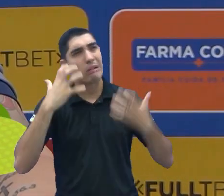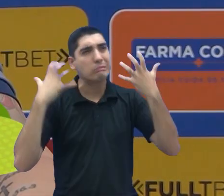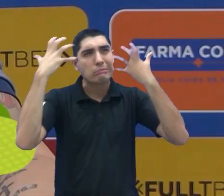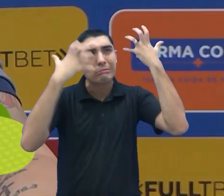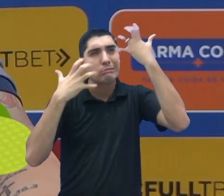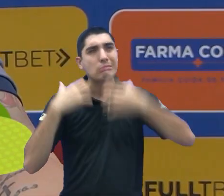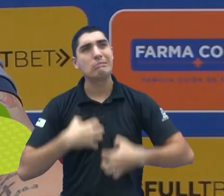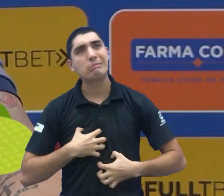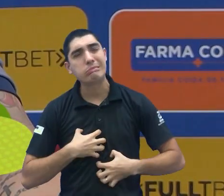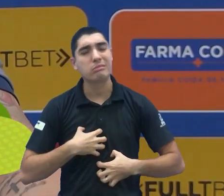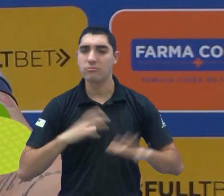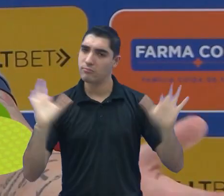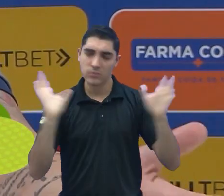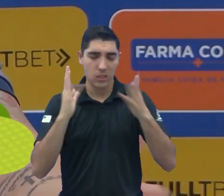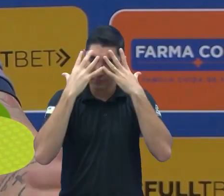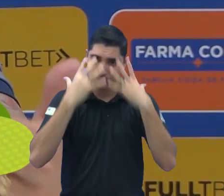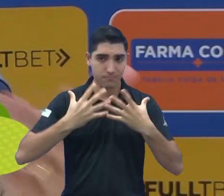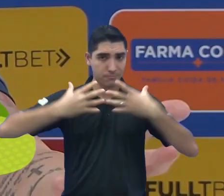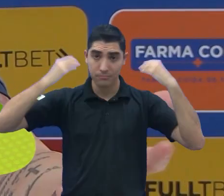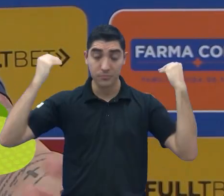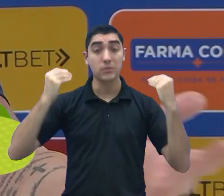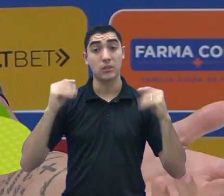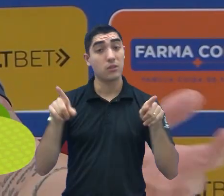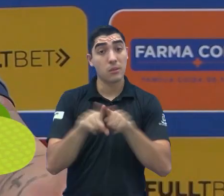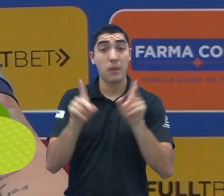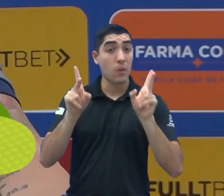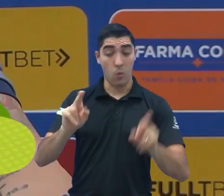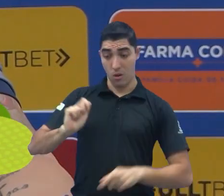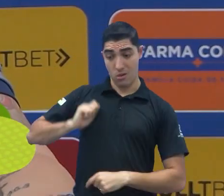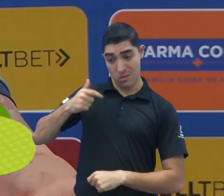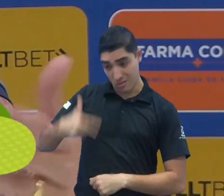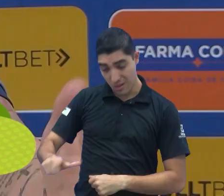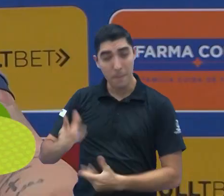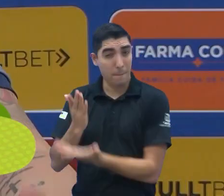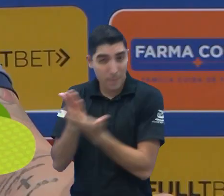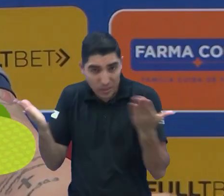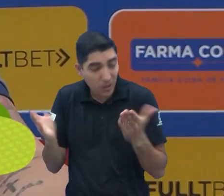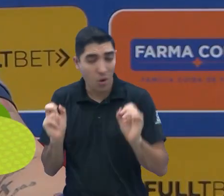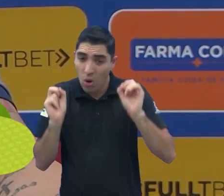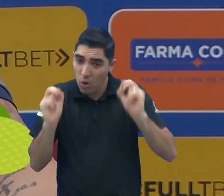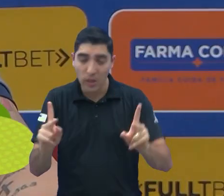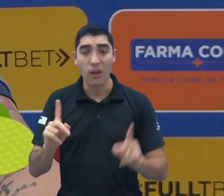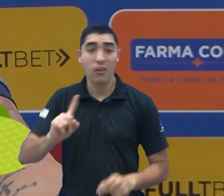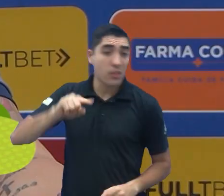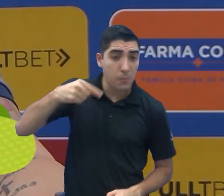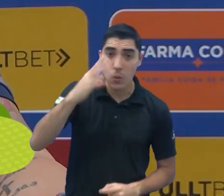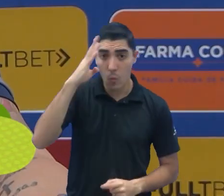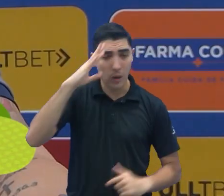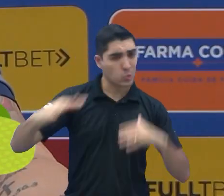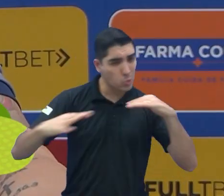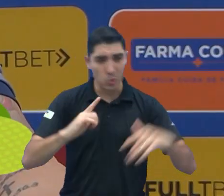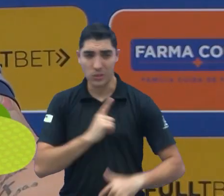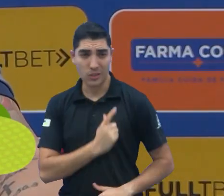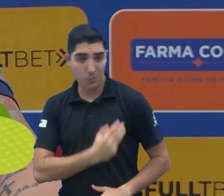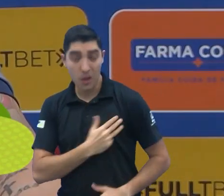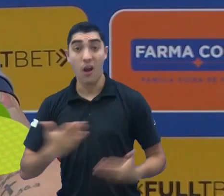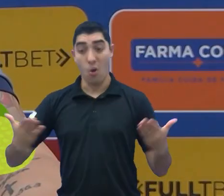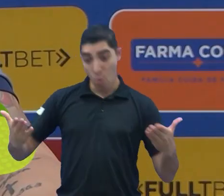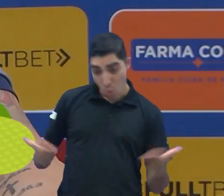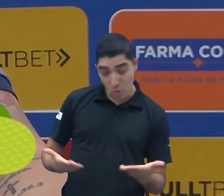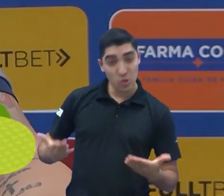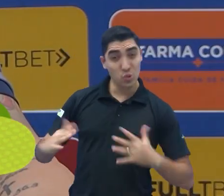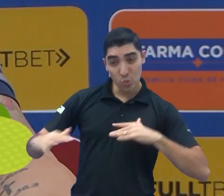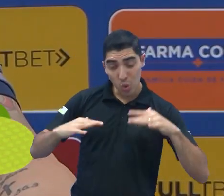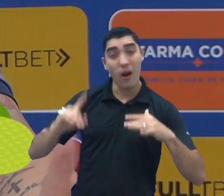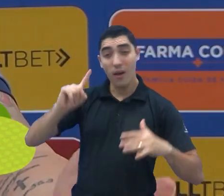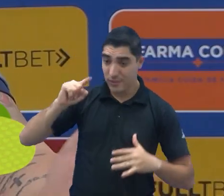Linense. O jogo foi no domingo. A gente na segunda-feira estava pronto já, montou a estratégia para o jogo do Prudente. É isso que a gente vai fazer. E recuperar o